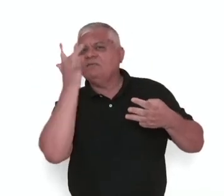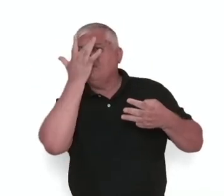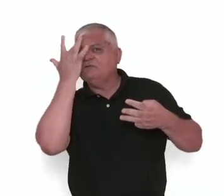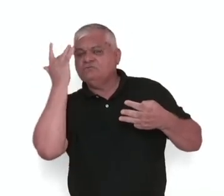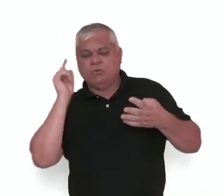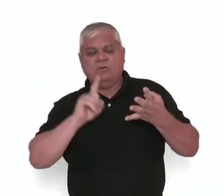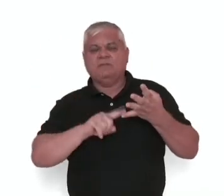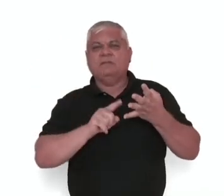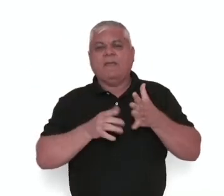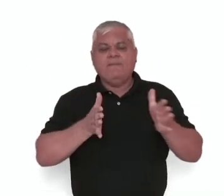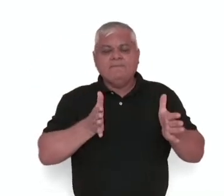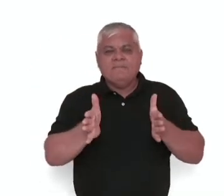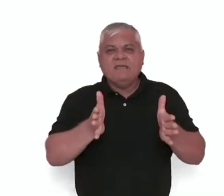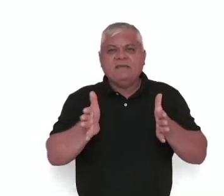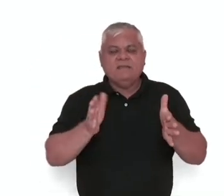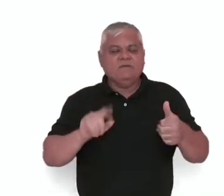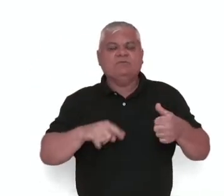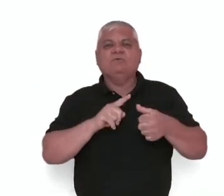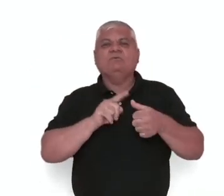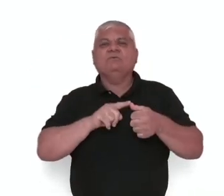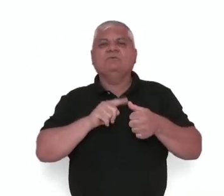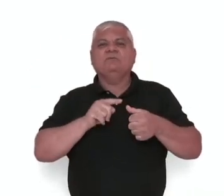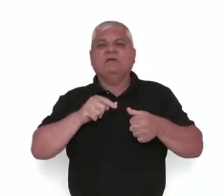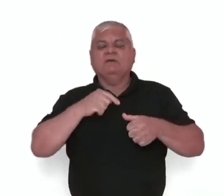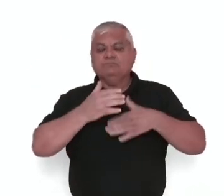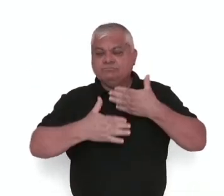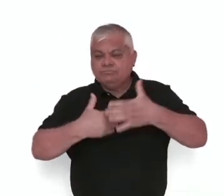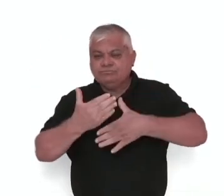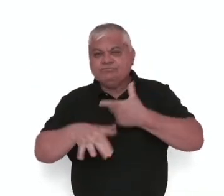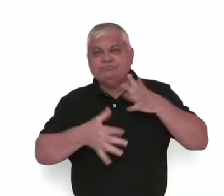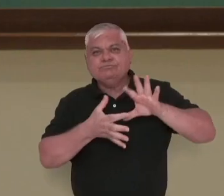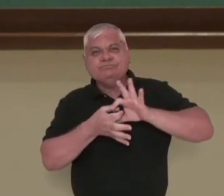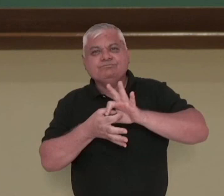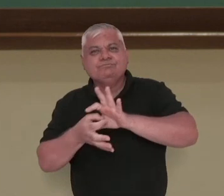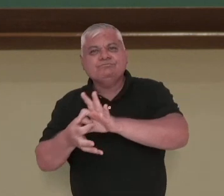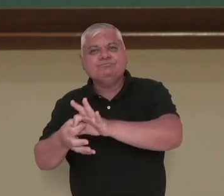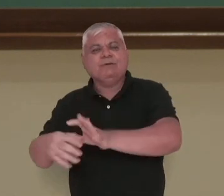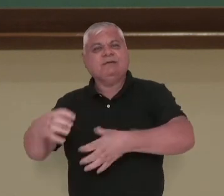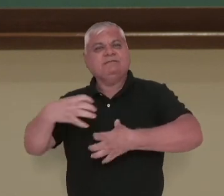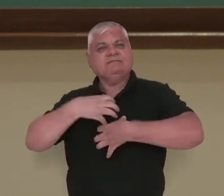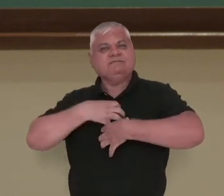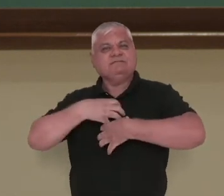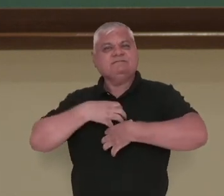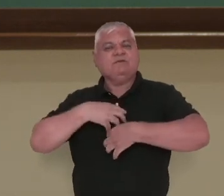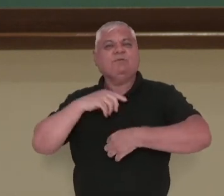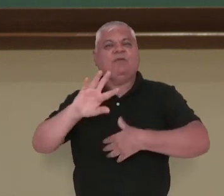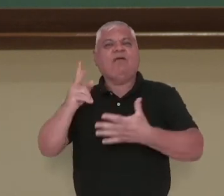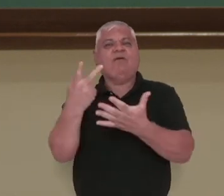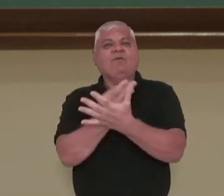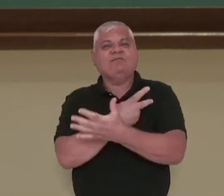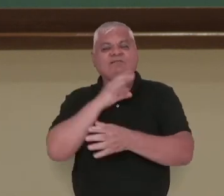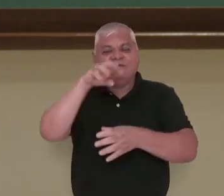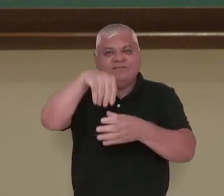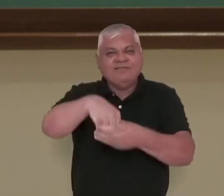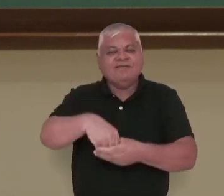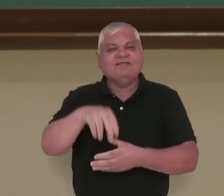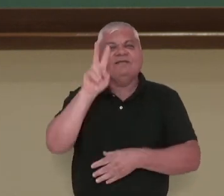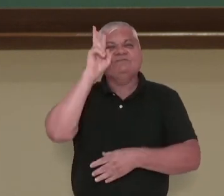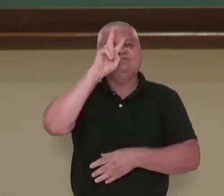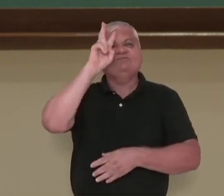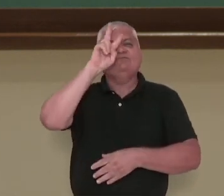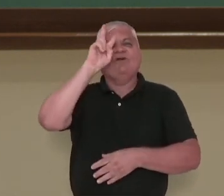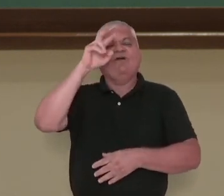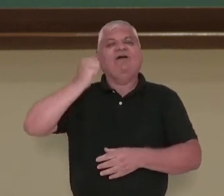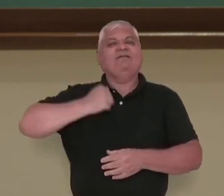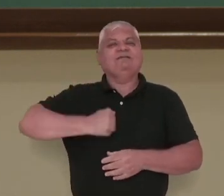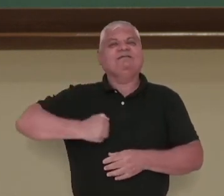o desenvolvimento, as sensações, as aprendizagens ali ao longo do que aconteceu, do que a pessoa vivenciou ali, né,